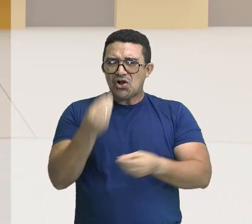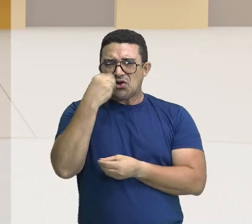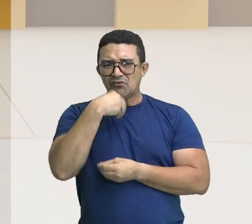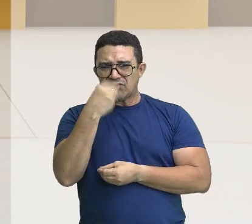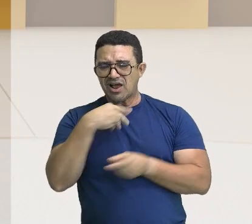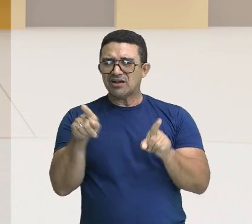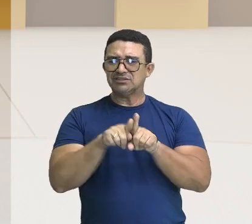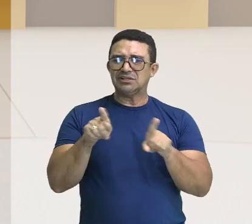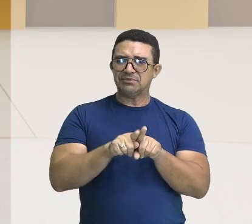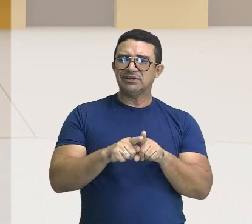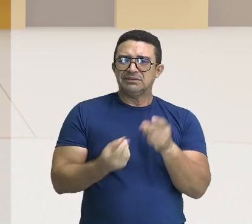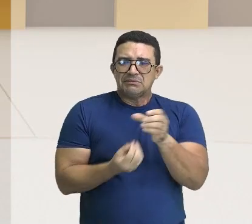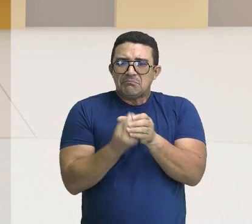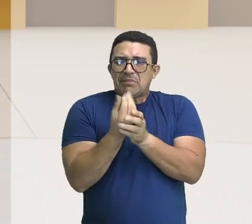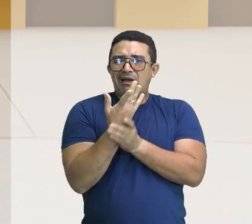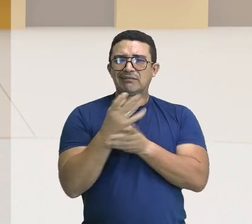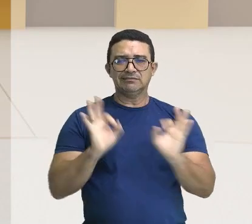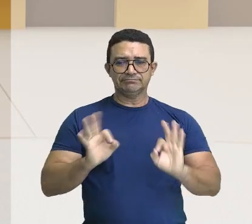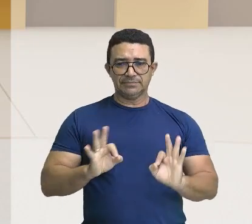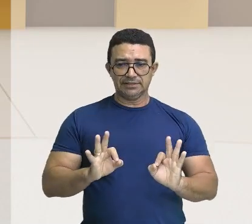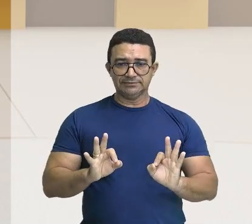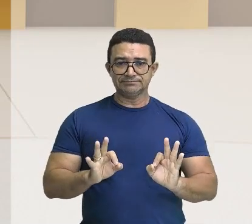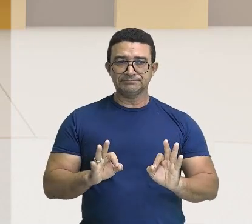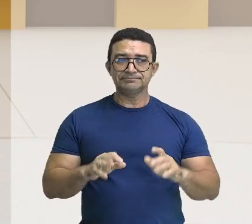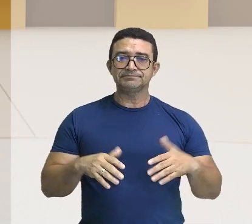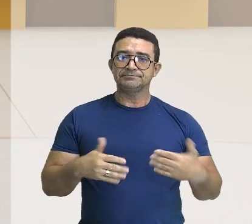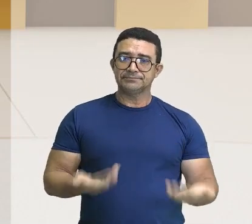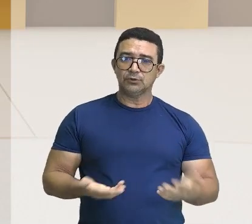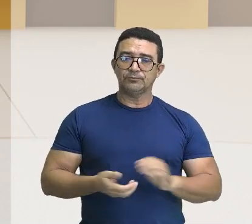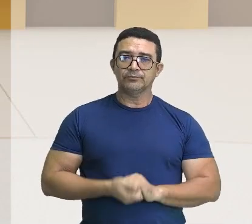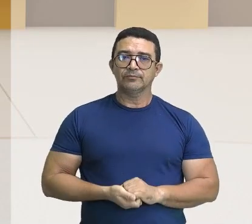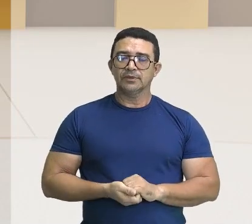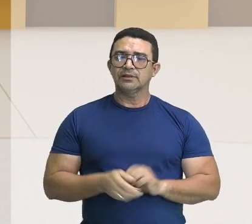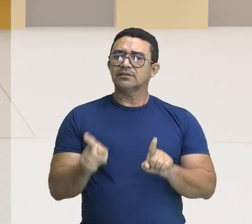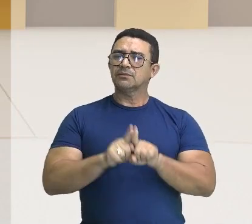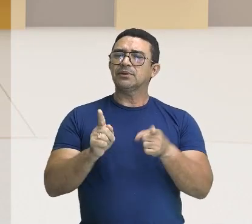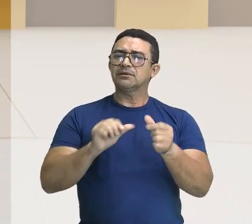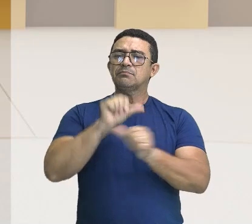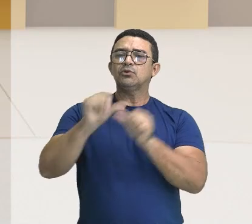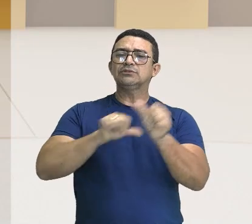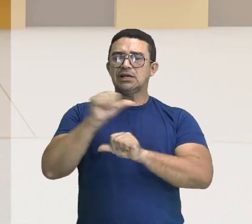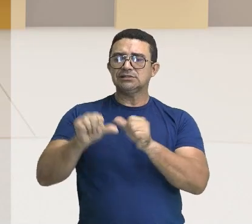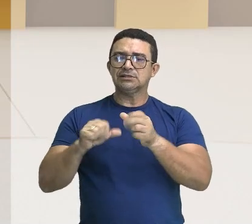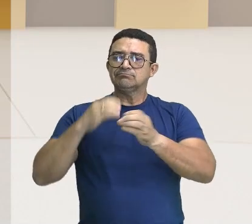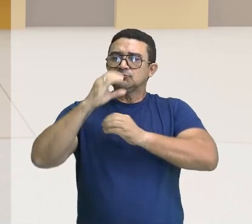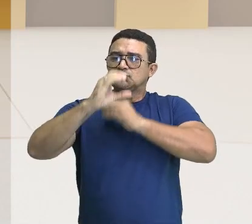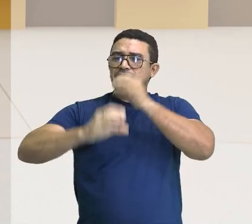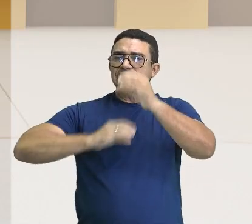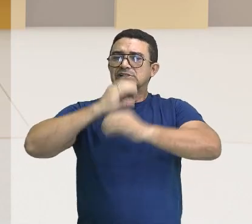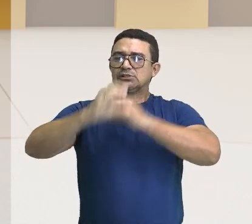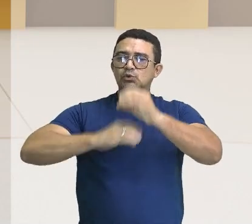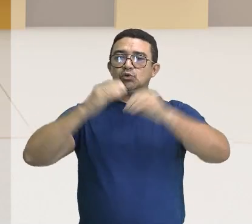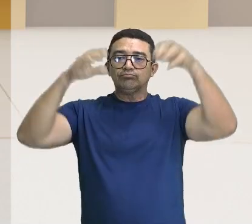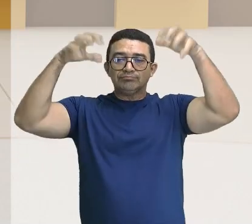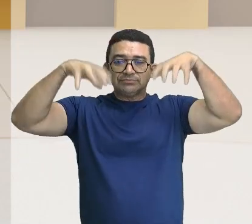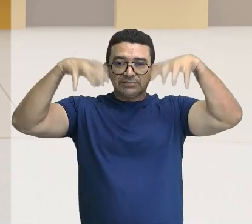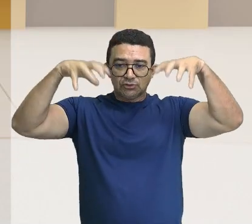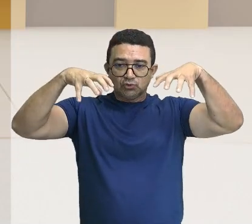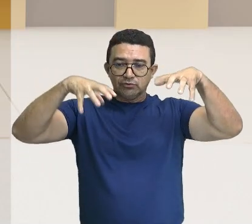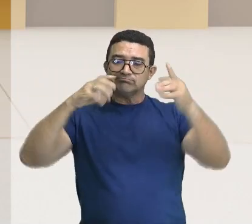declínio da fertilidade. E temos também ali, olha, alterações nos ciclos hidrológicos e